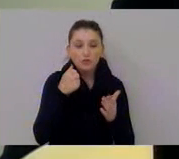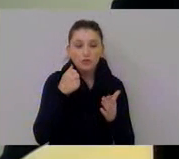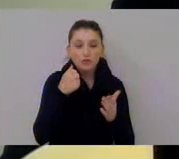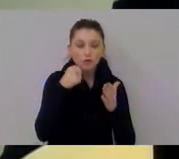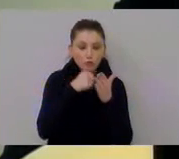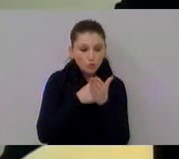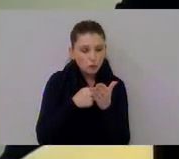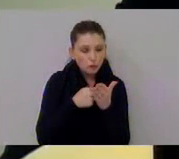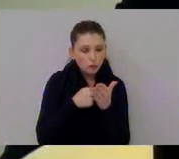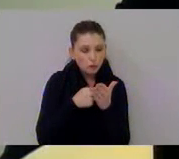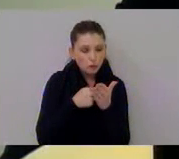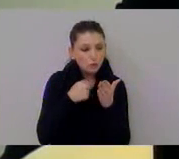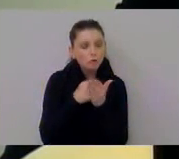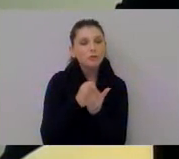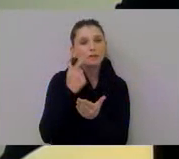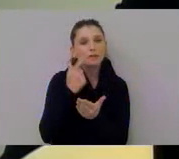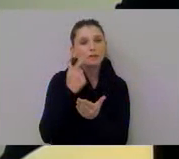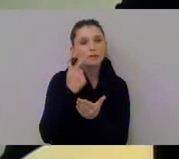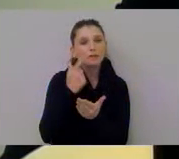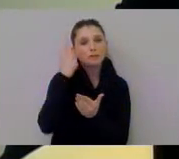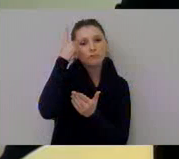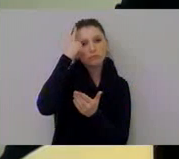conquistas.